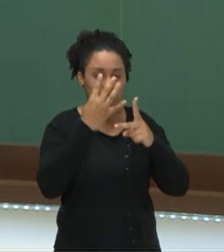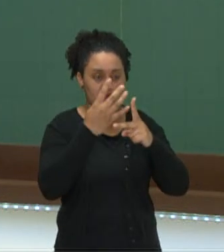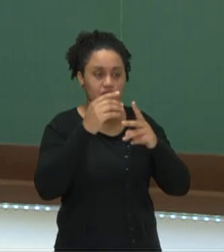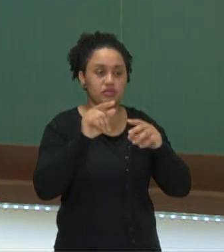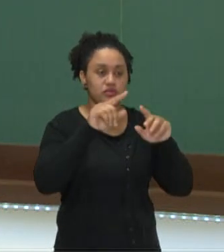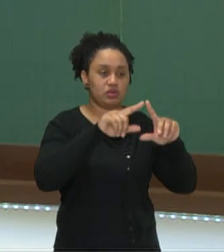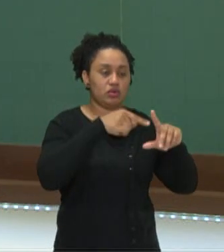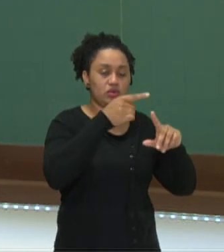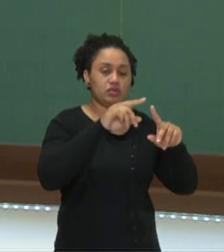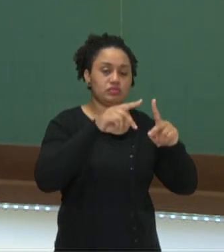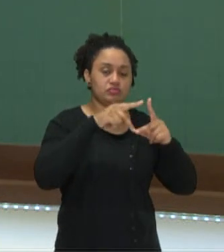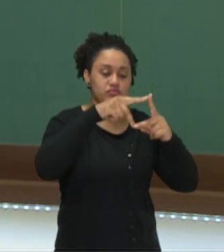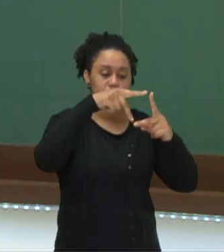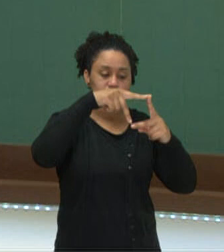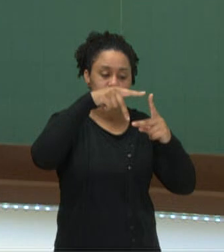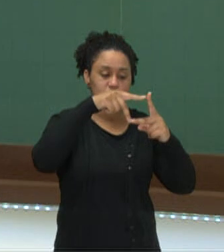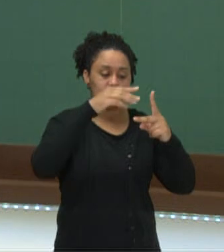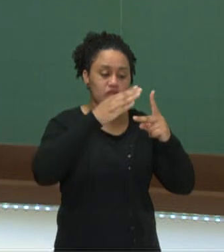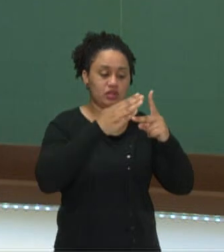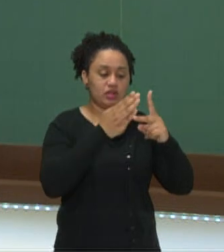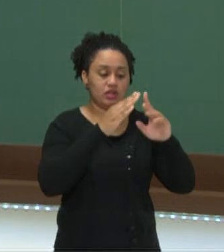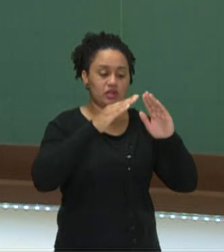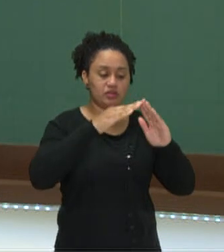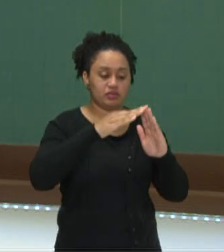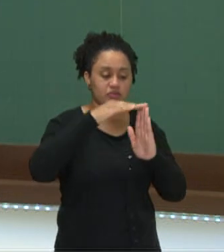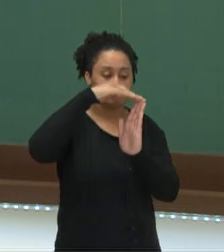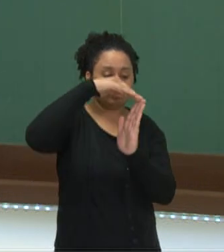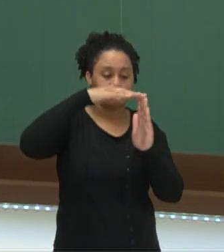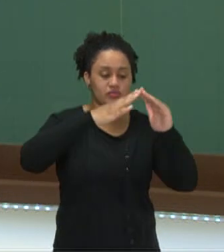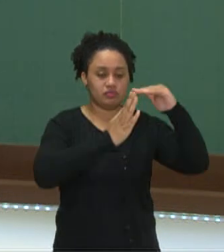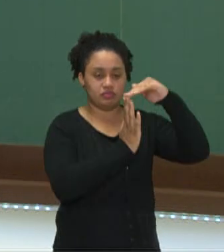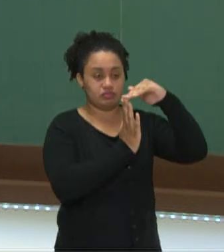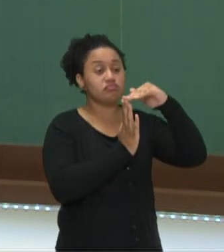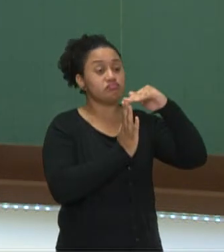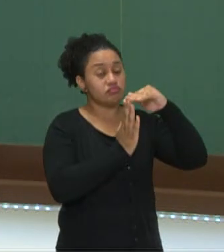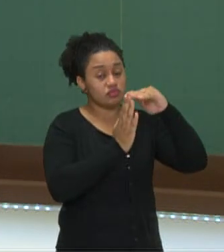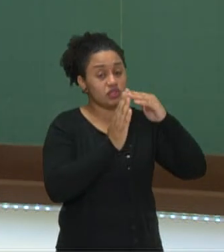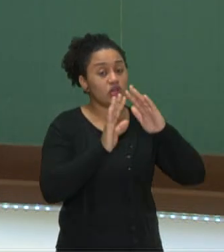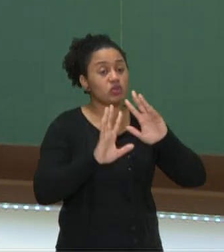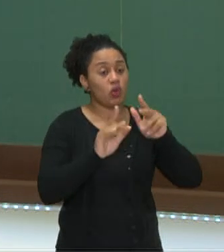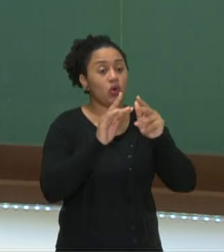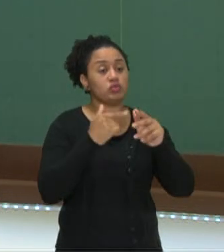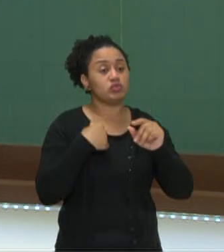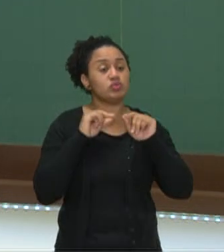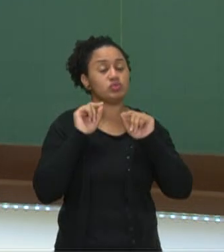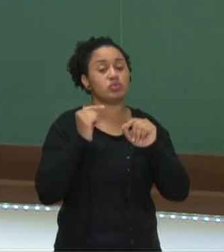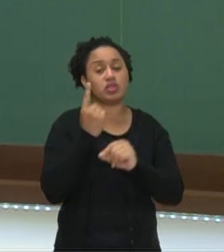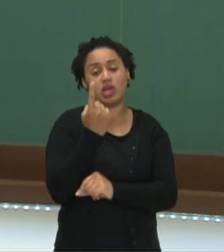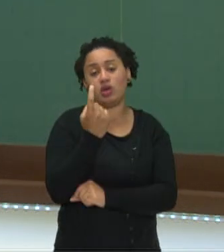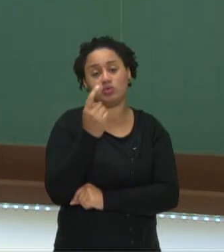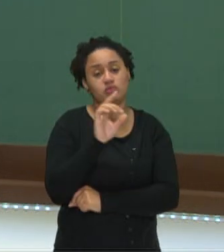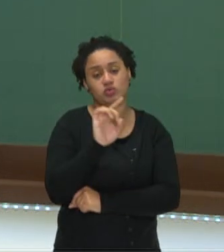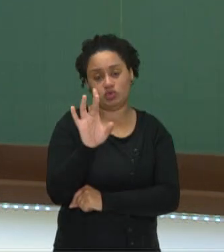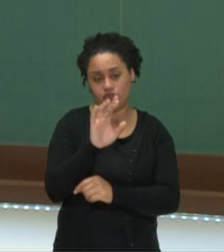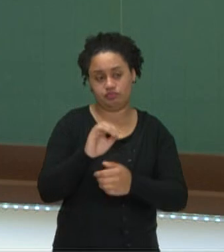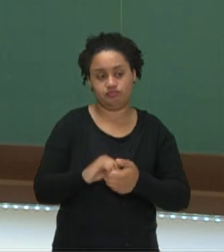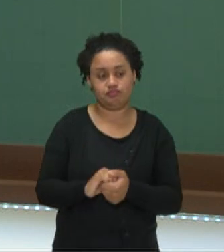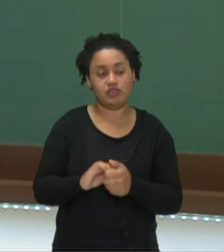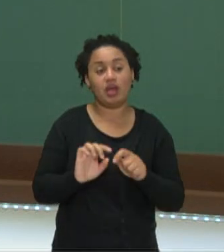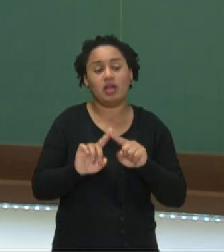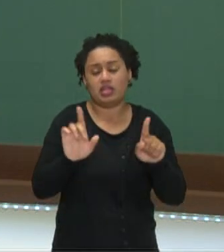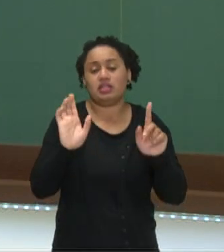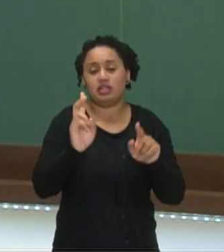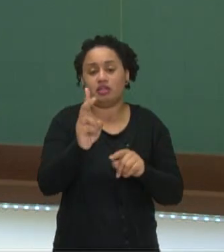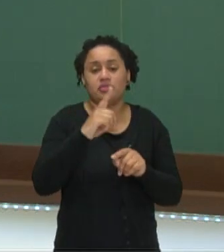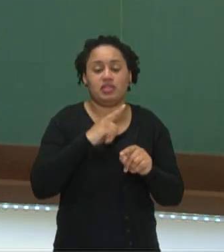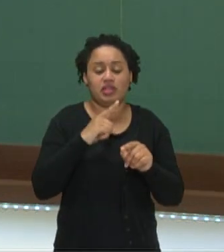aqui outra representação no quadrado, só que foi dividido em triângulos, mas em todos eu estou considerando uma parte. Então, toda vez que um